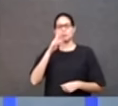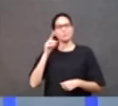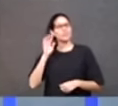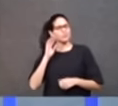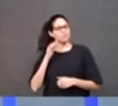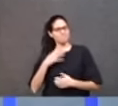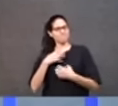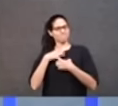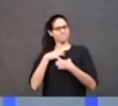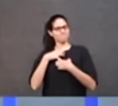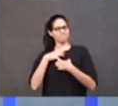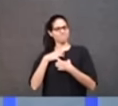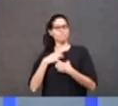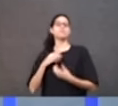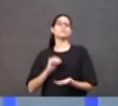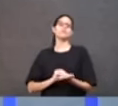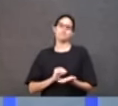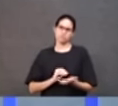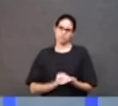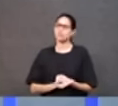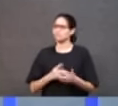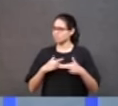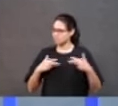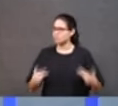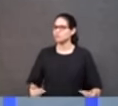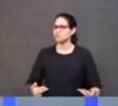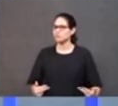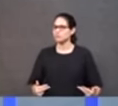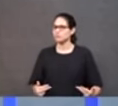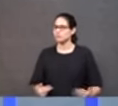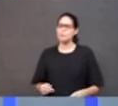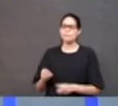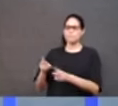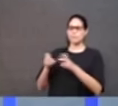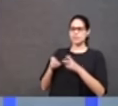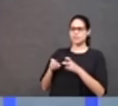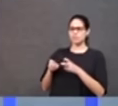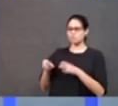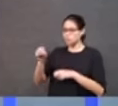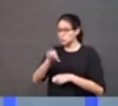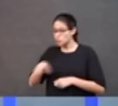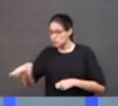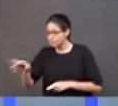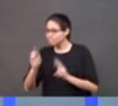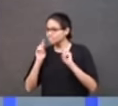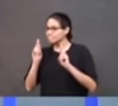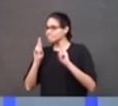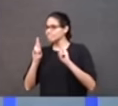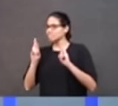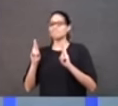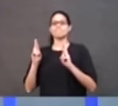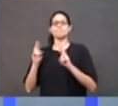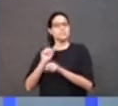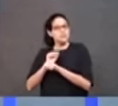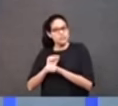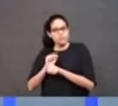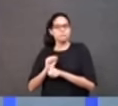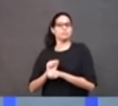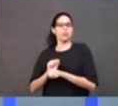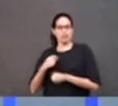desejar. Observamos que as expectativas da sociedade em geral, em relação à nossa